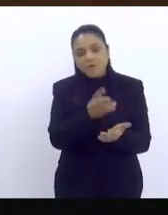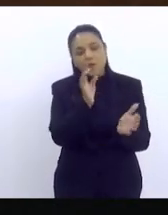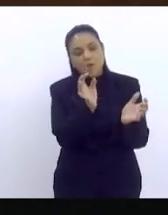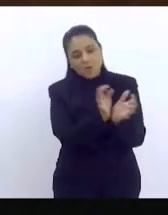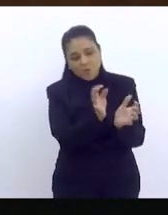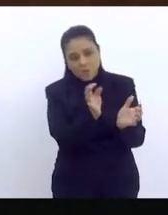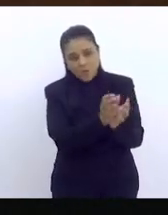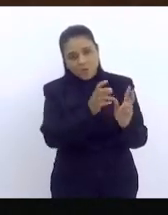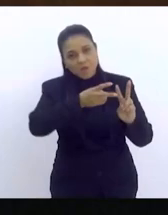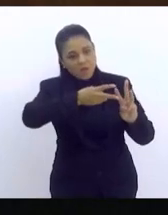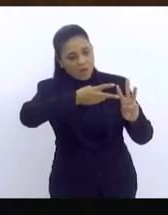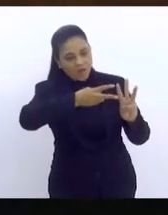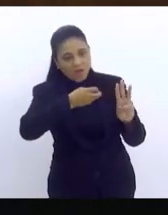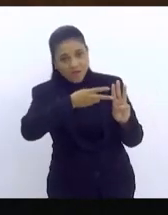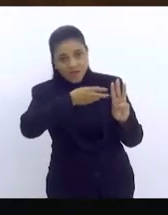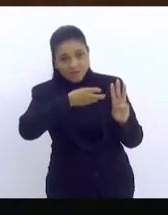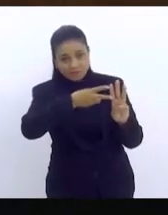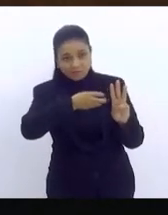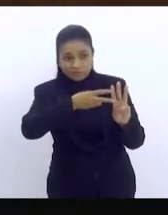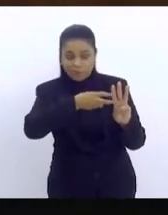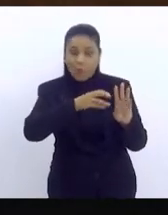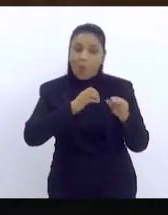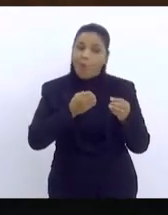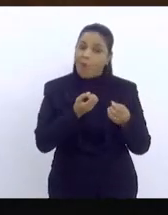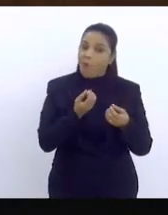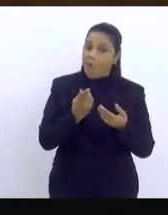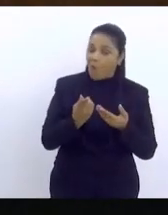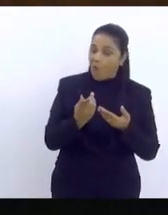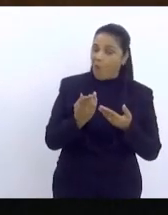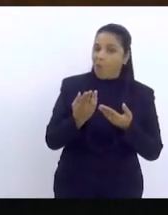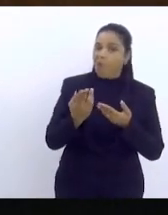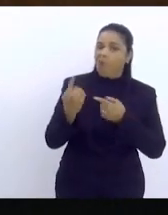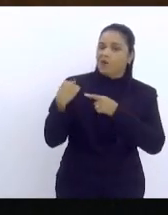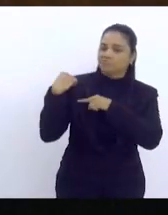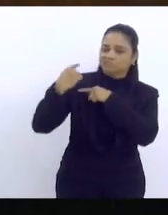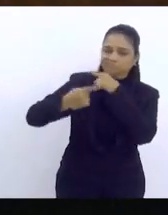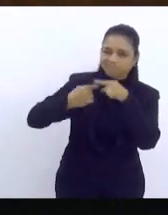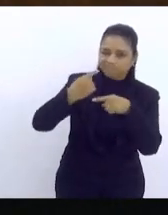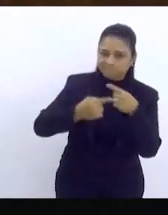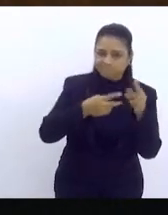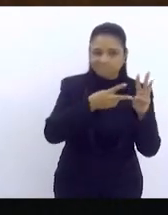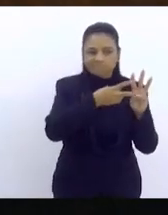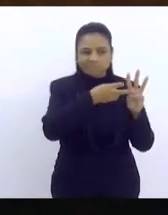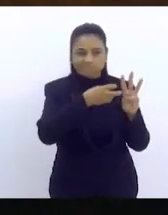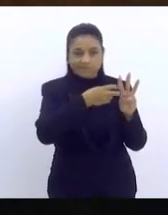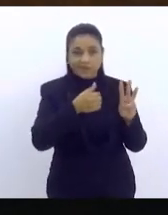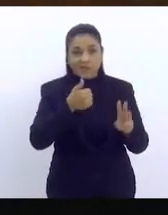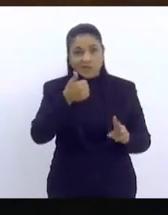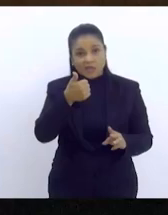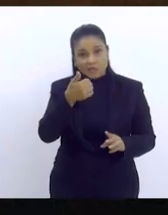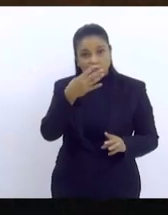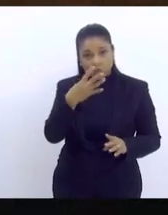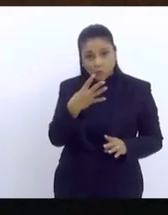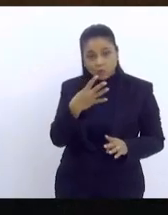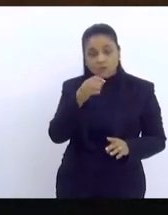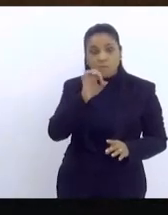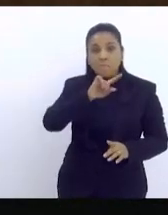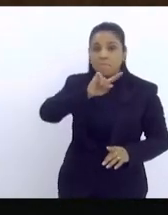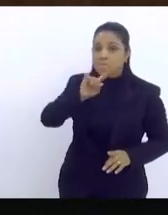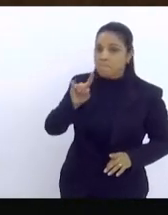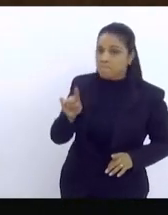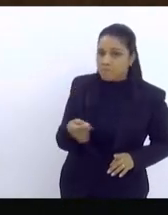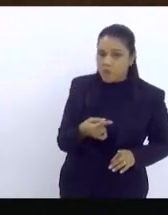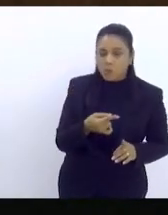de índios ou supostos descendentes de índios que ocupam 14 mil metros quadrados da cidade do Rio de